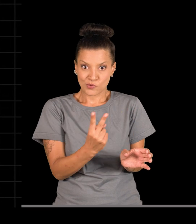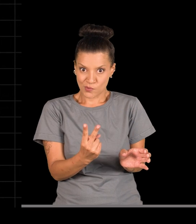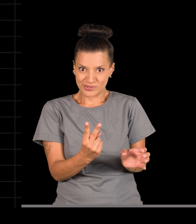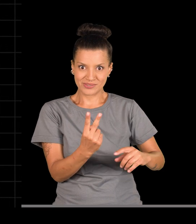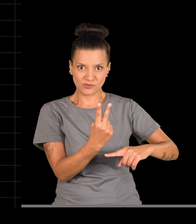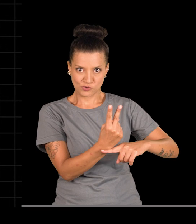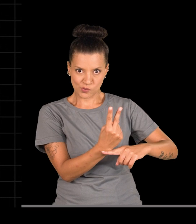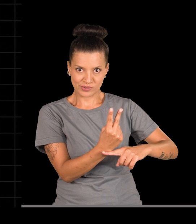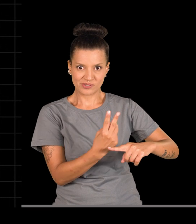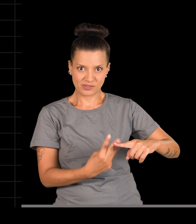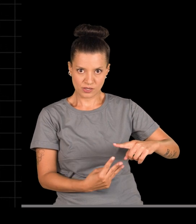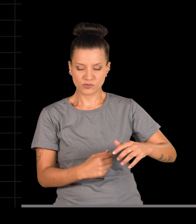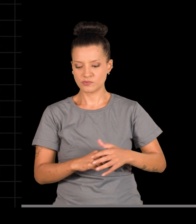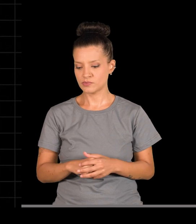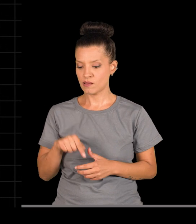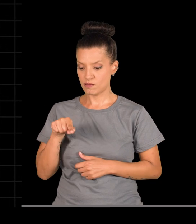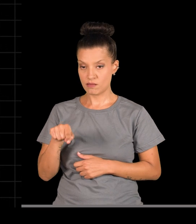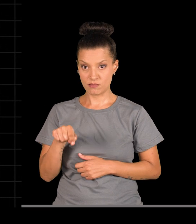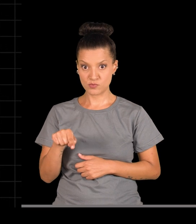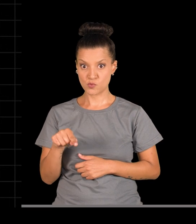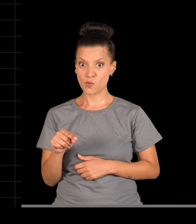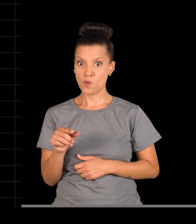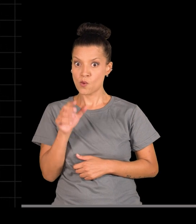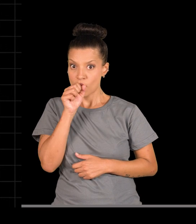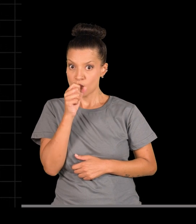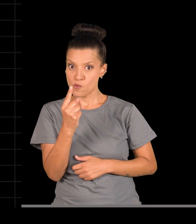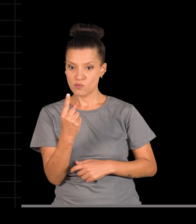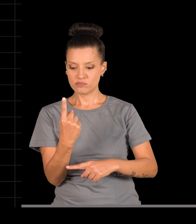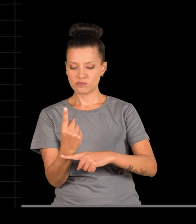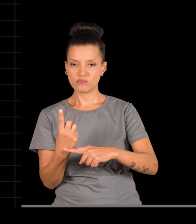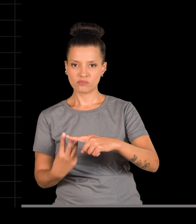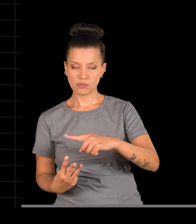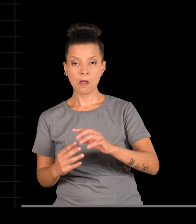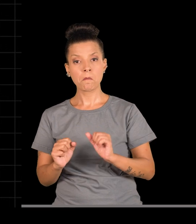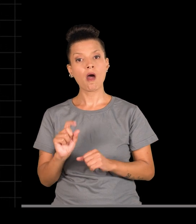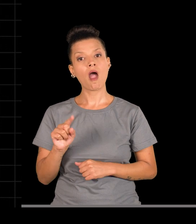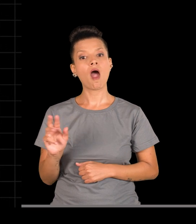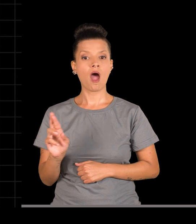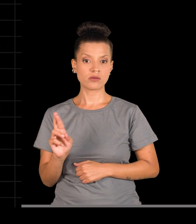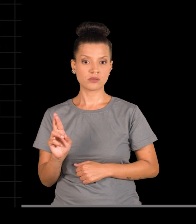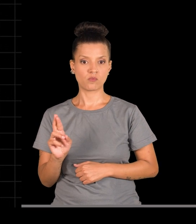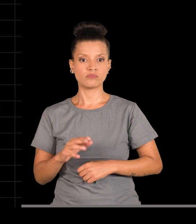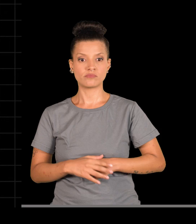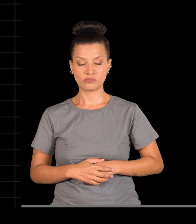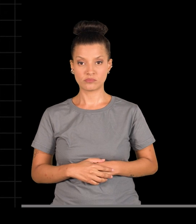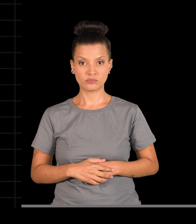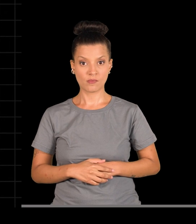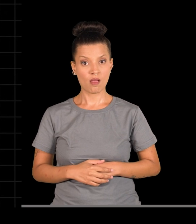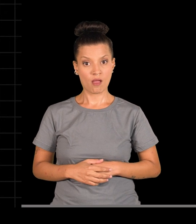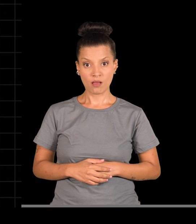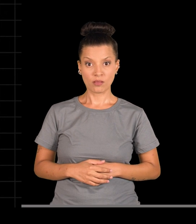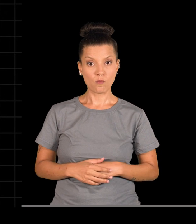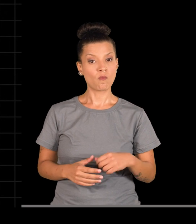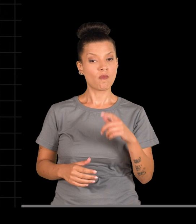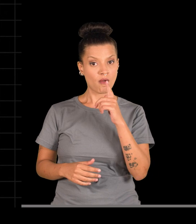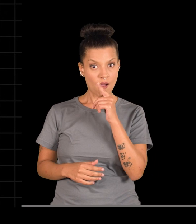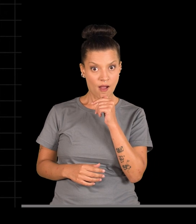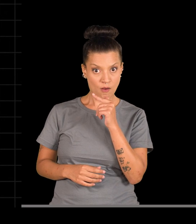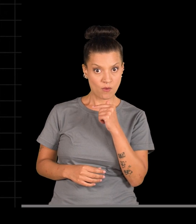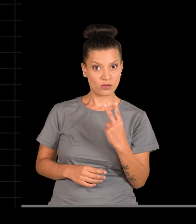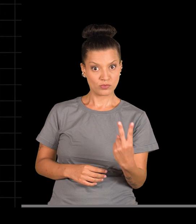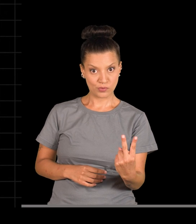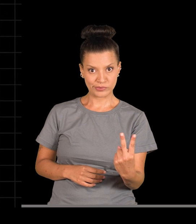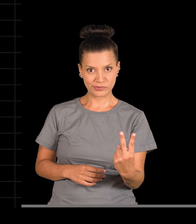água, uma parte de concentrado, então dá 1/3. E eu posso representar isso como uma razão, ou seja, é uma parte de concentrado para cada